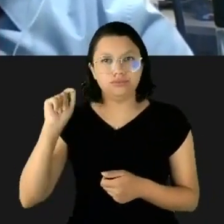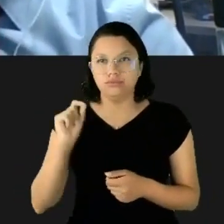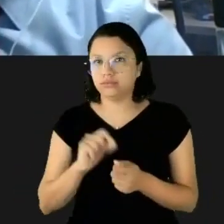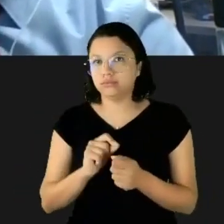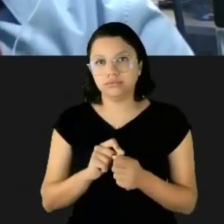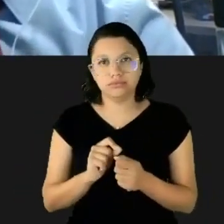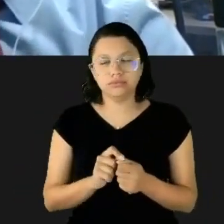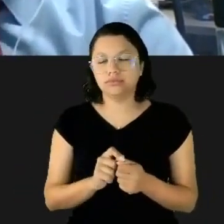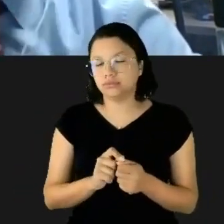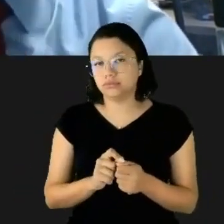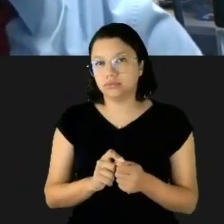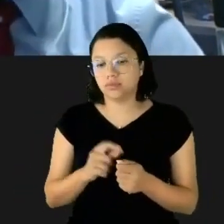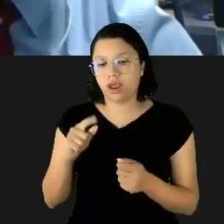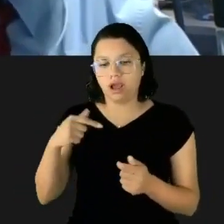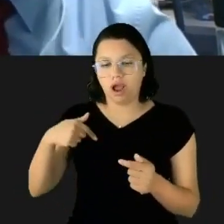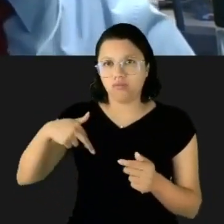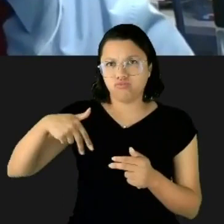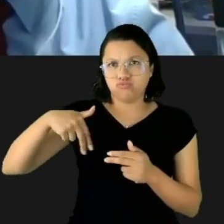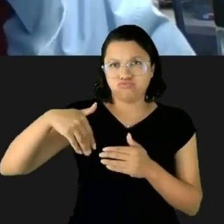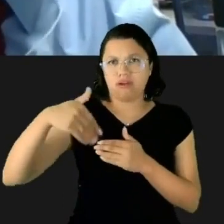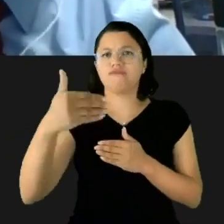passar na frente do